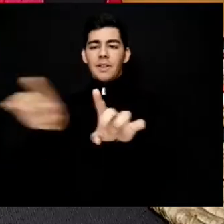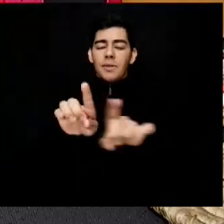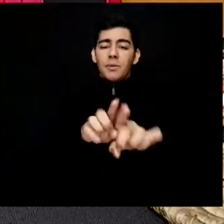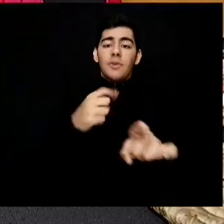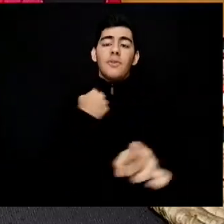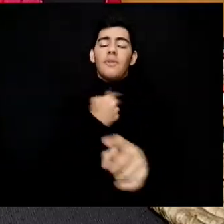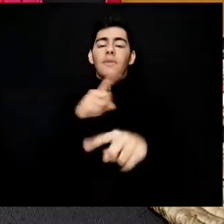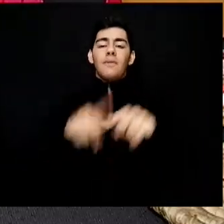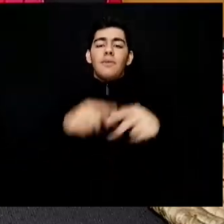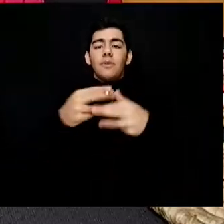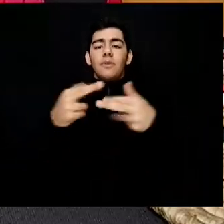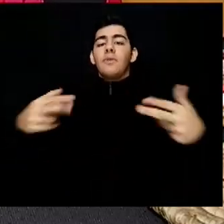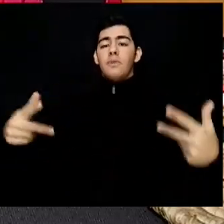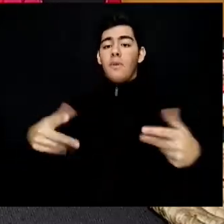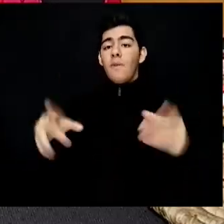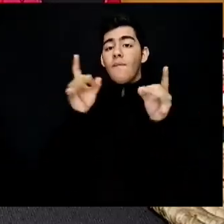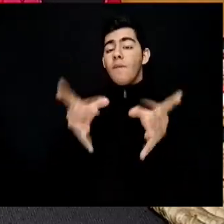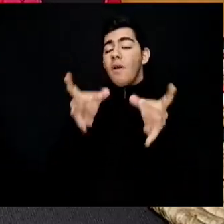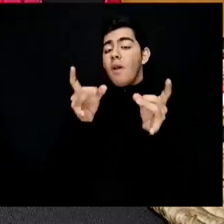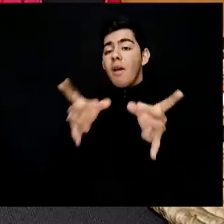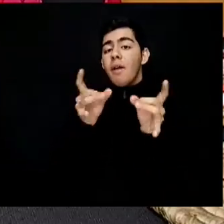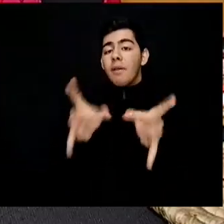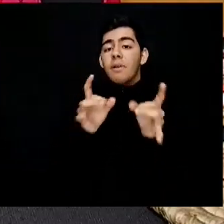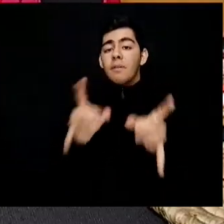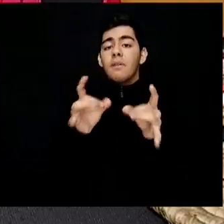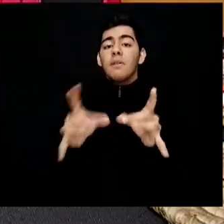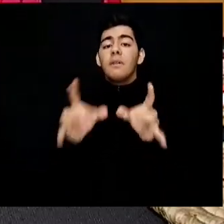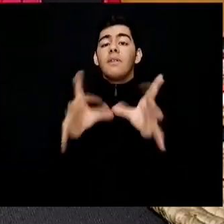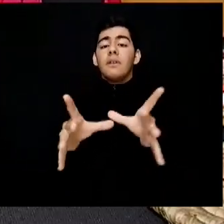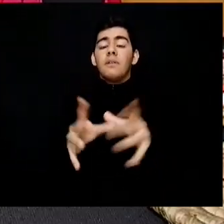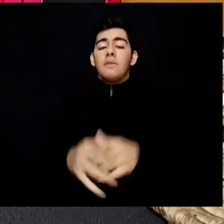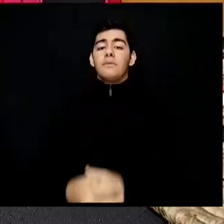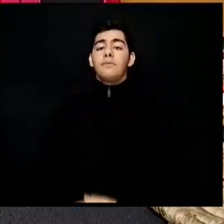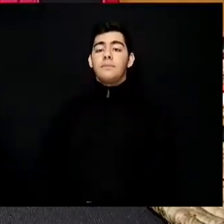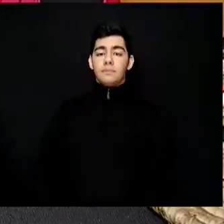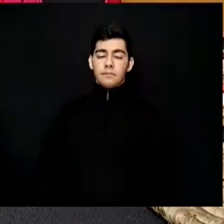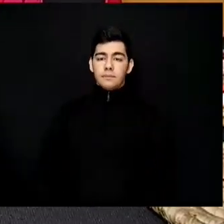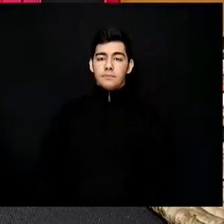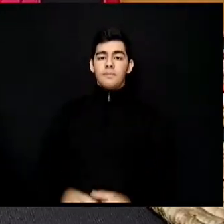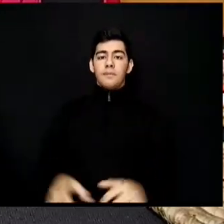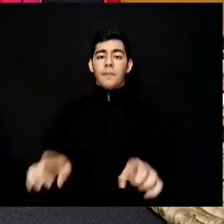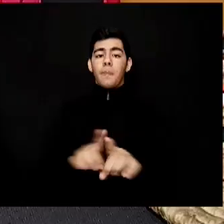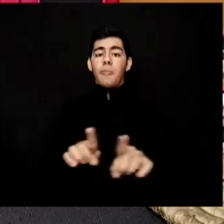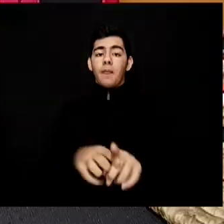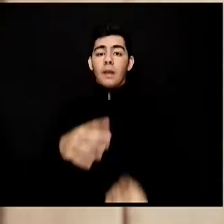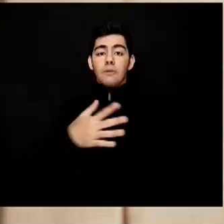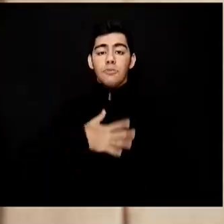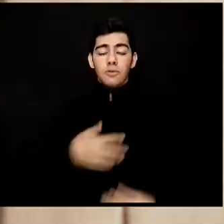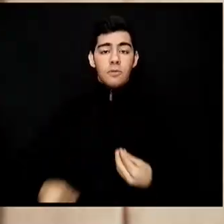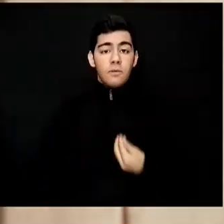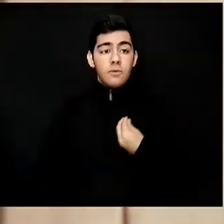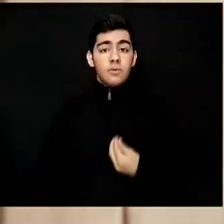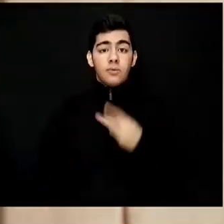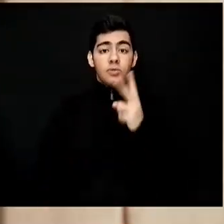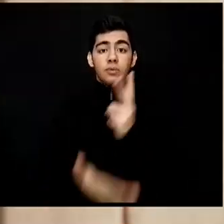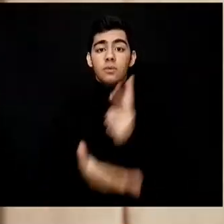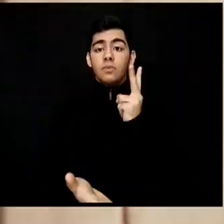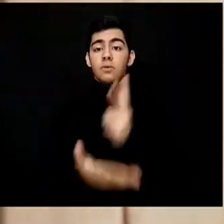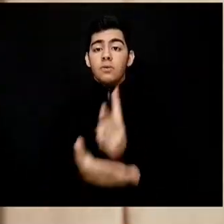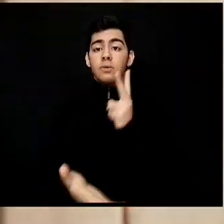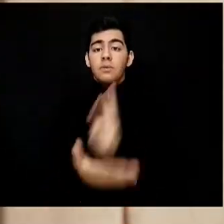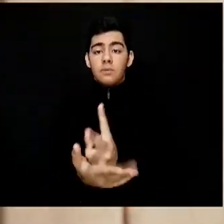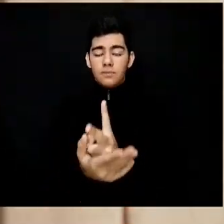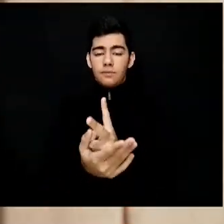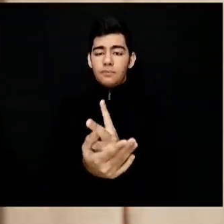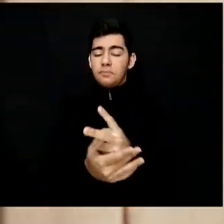nossas fantasias. E eu trouxe um pouco disso para a minha vivência nas atividades, e aí com o passar do tempo